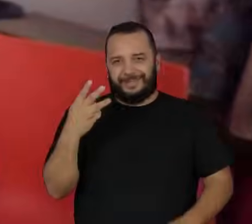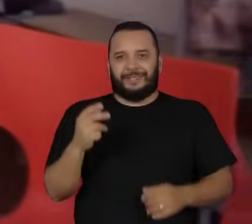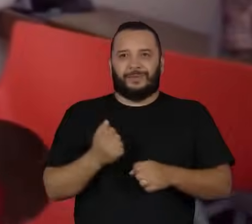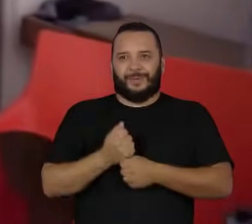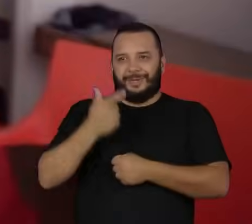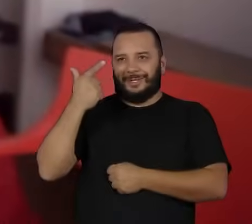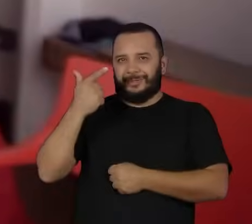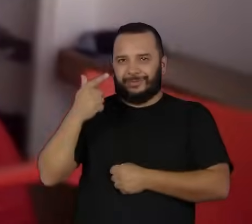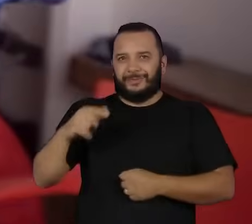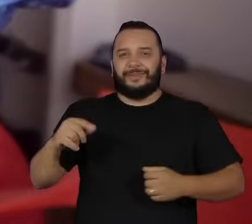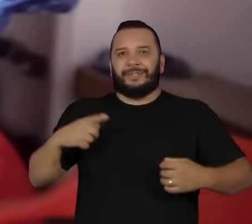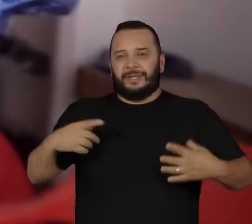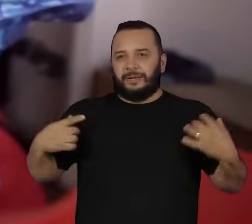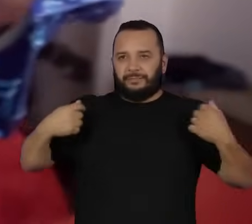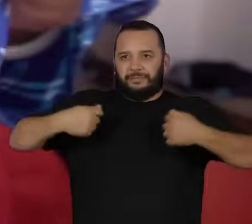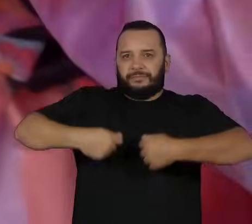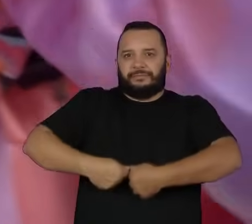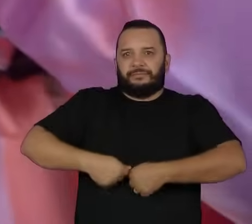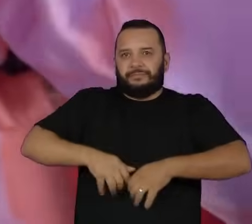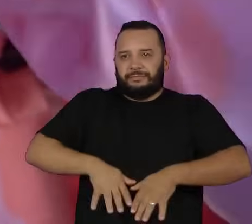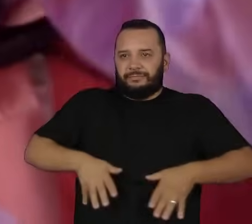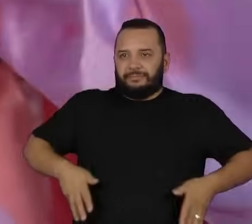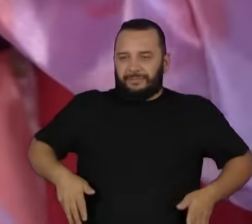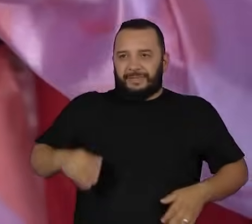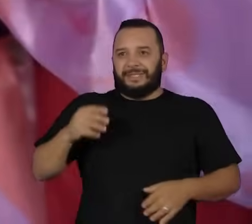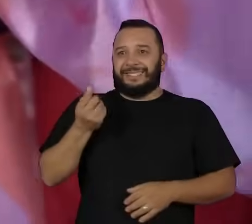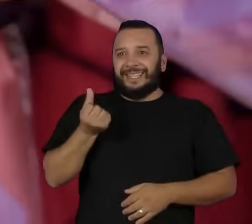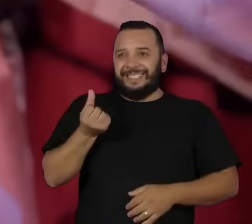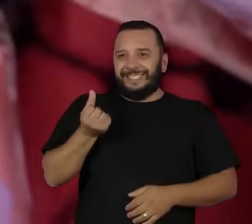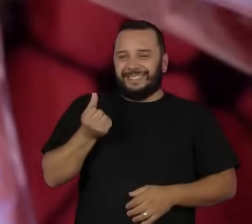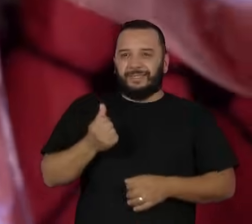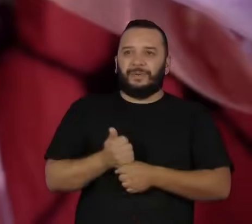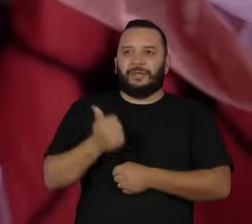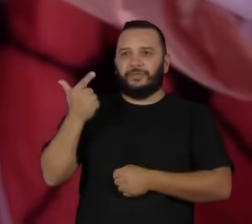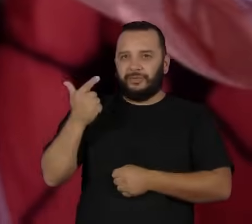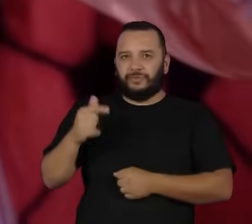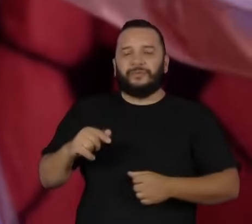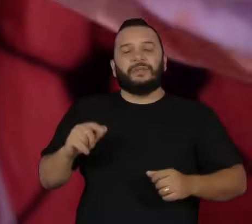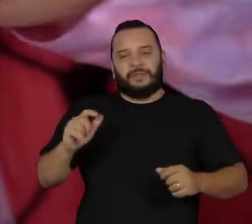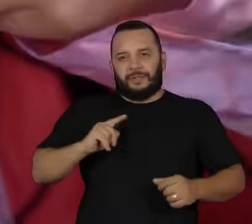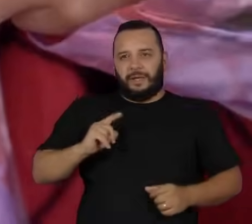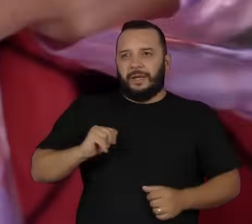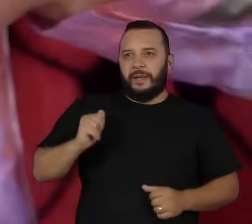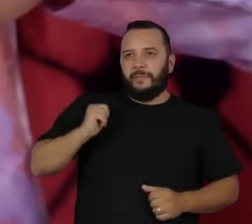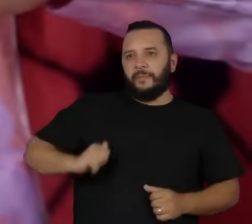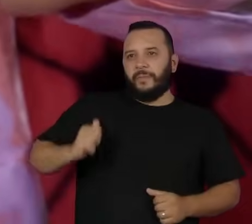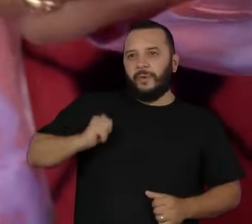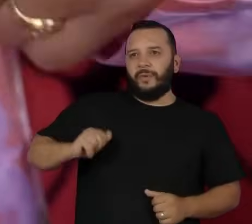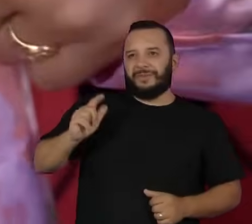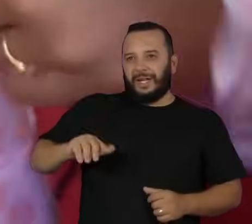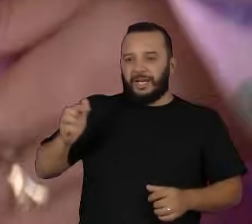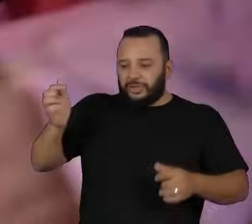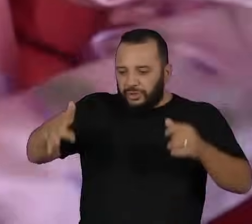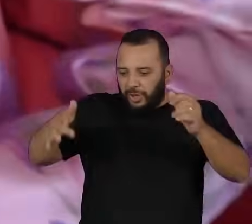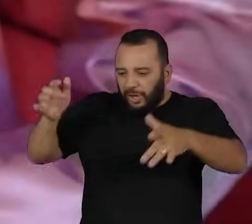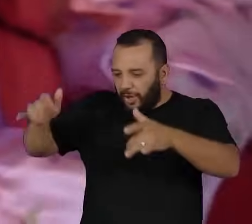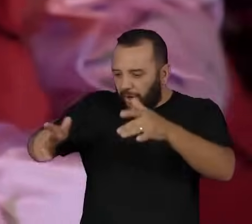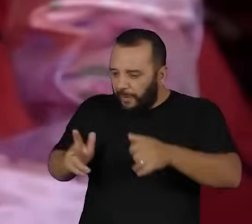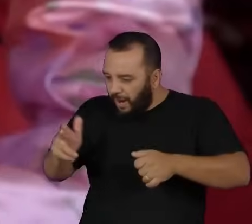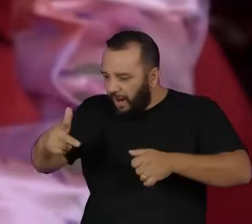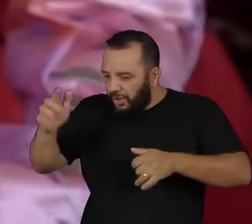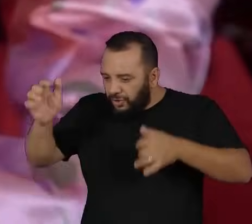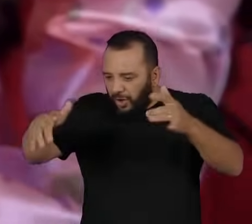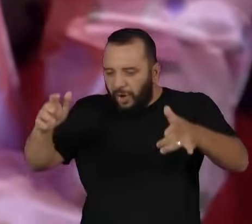para as parcas, 6 guarda-chuvas. As bolsas são feitas com os retalhos que vão sobrando dessas costuras, dessas